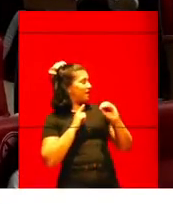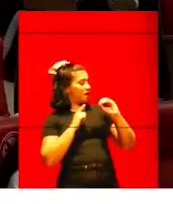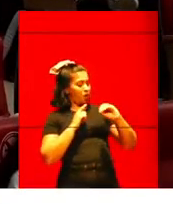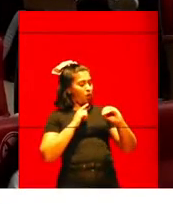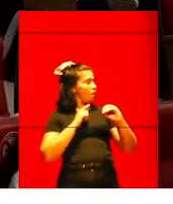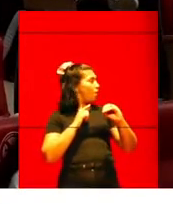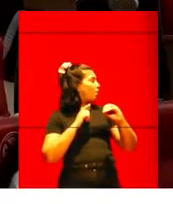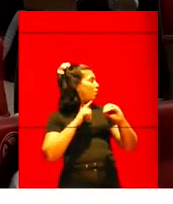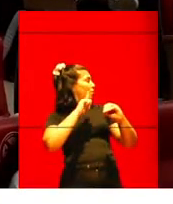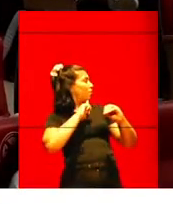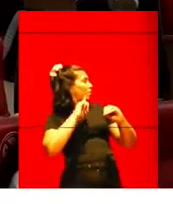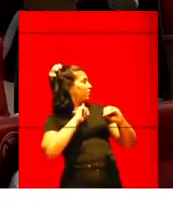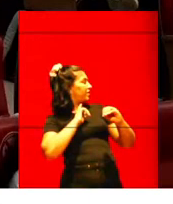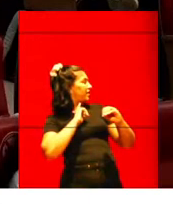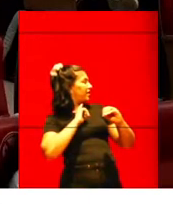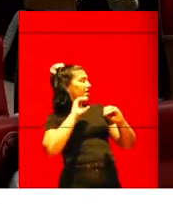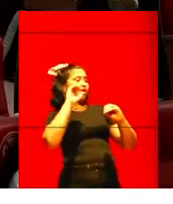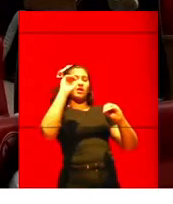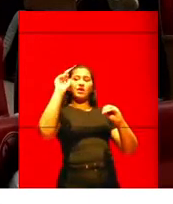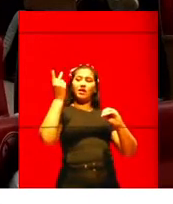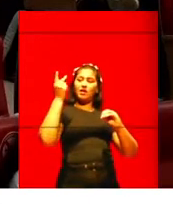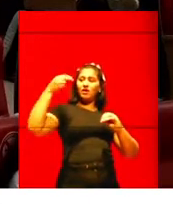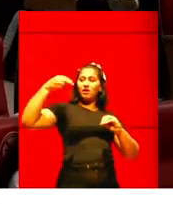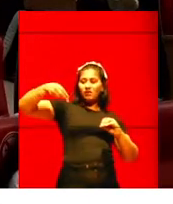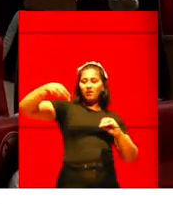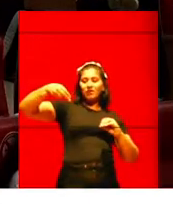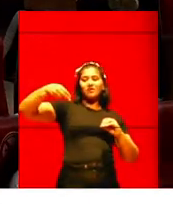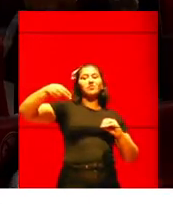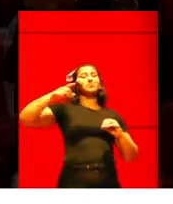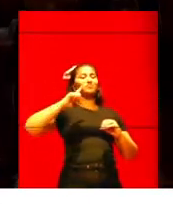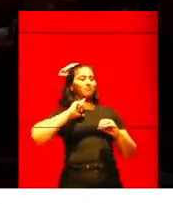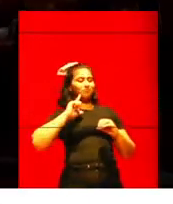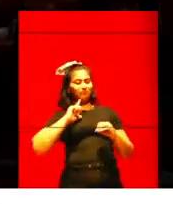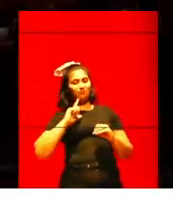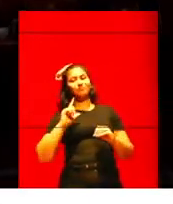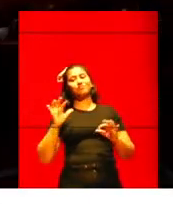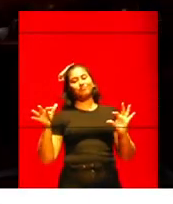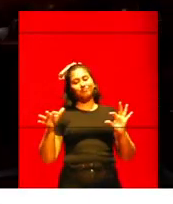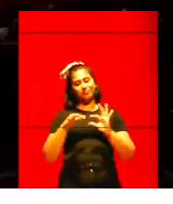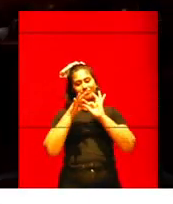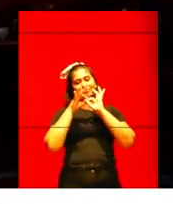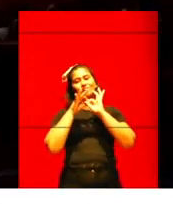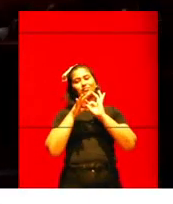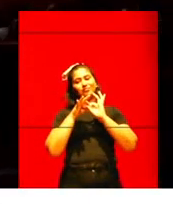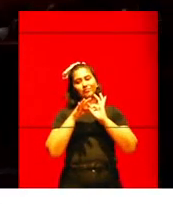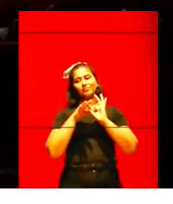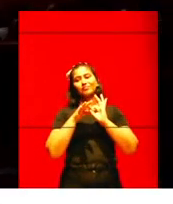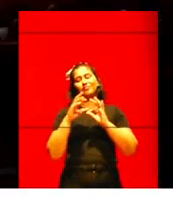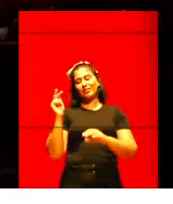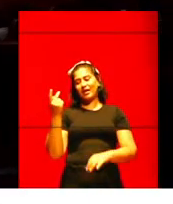Tem heteroátomo de oxigênio e tem heteroátomo de nitrogênio.